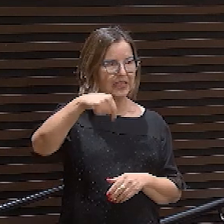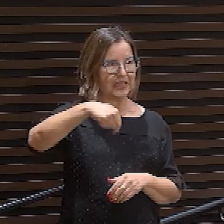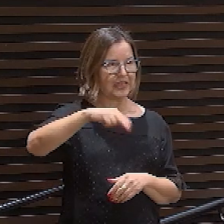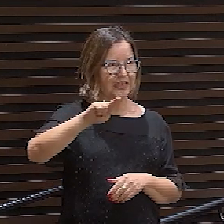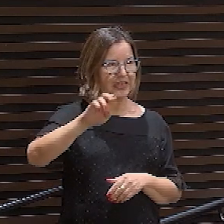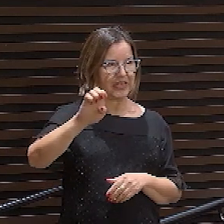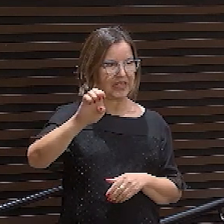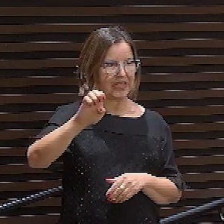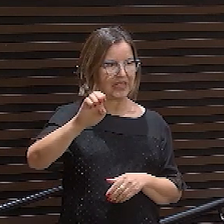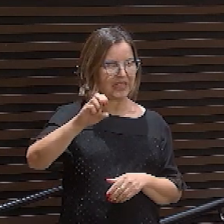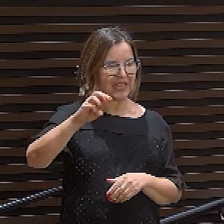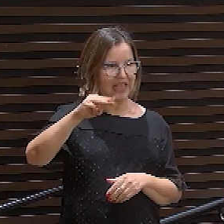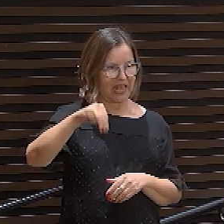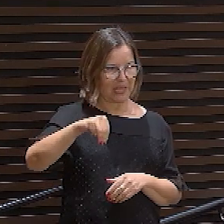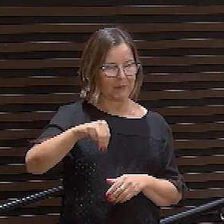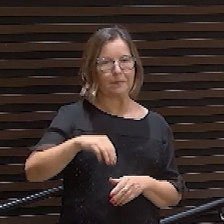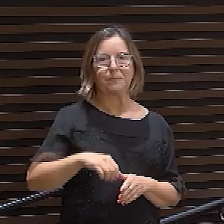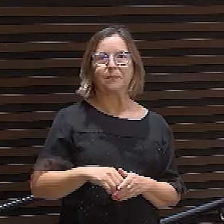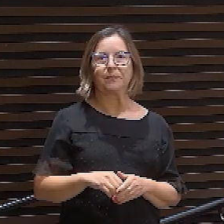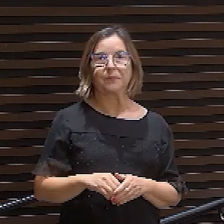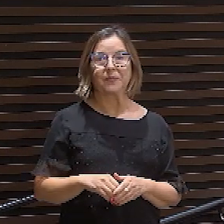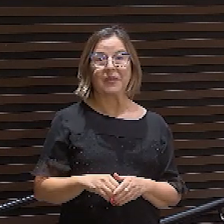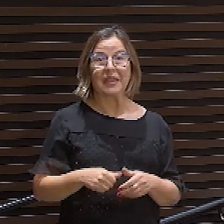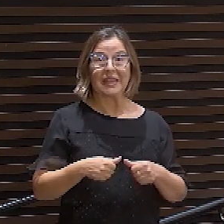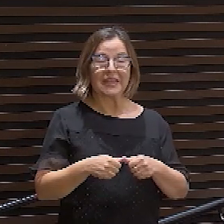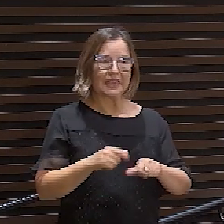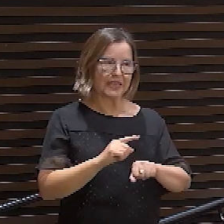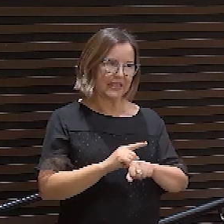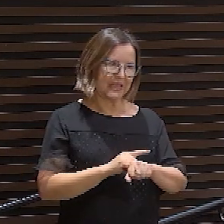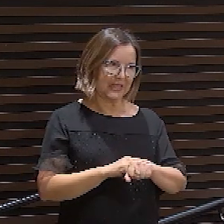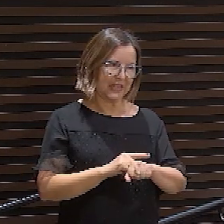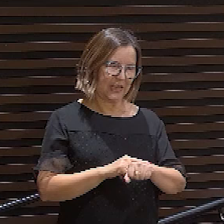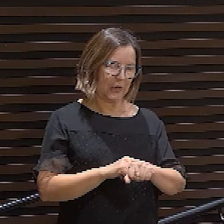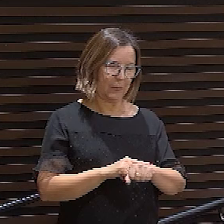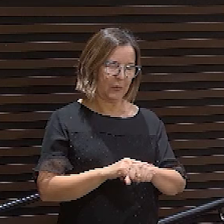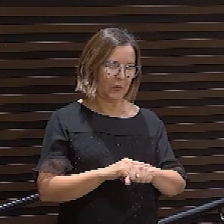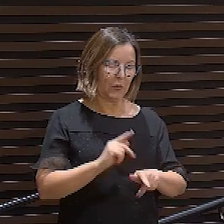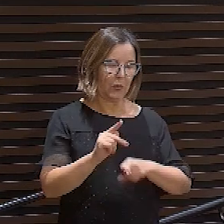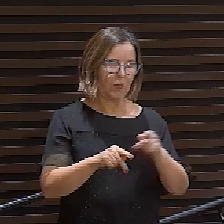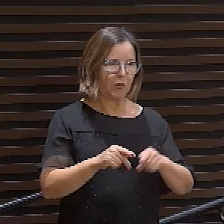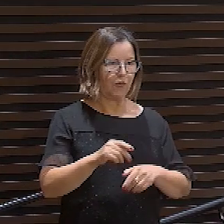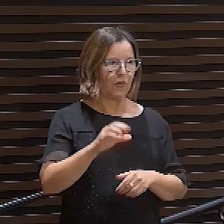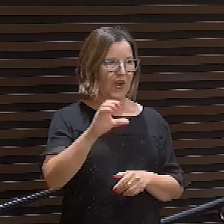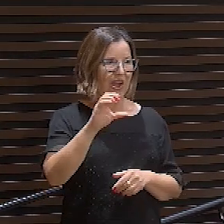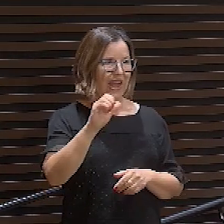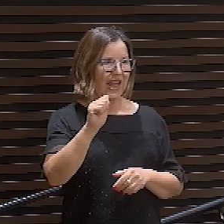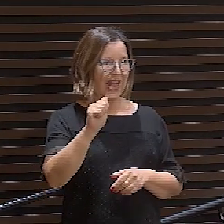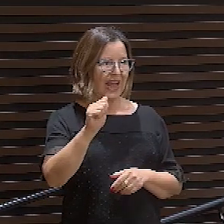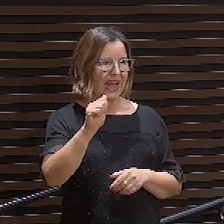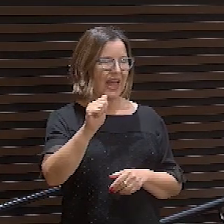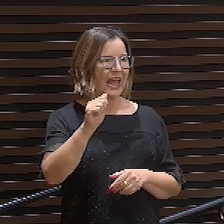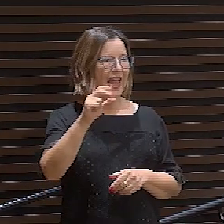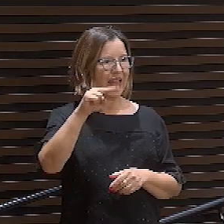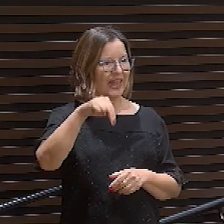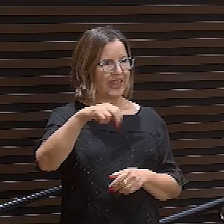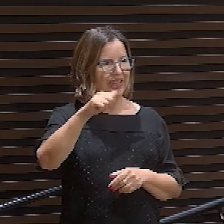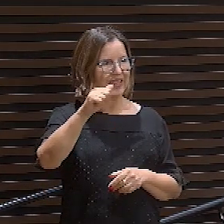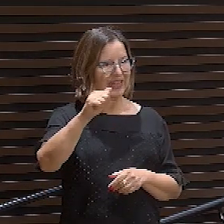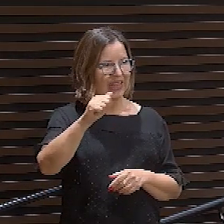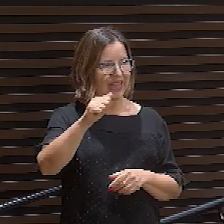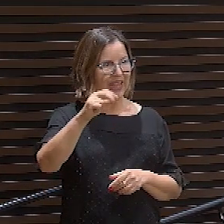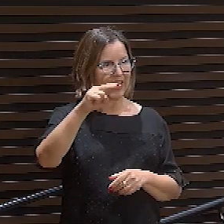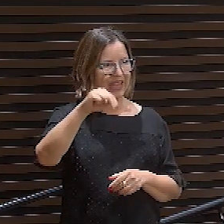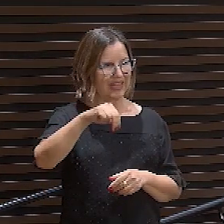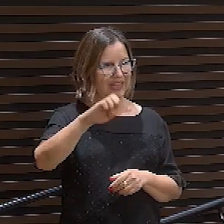Moré, e nesse tempo os cananeus habitavam nessa terra. E apareceu